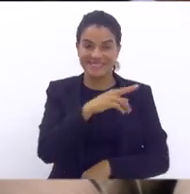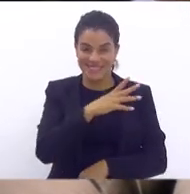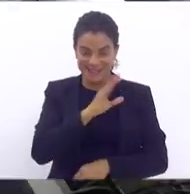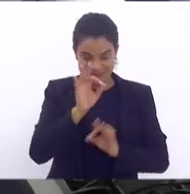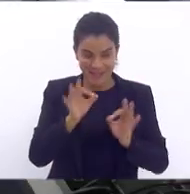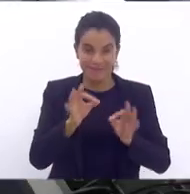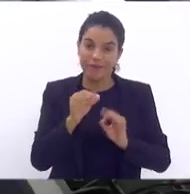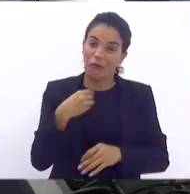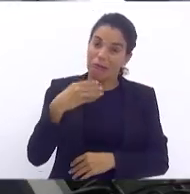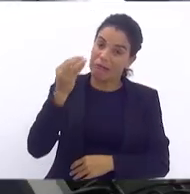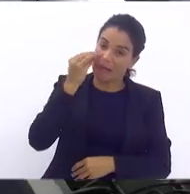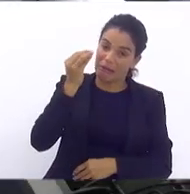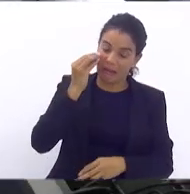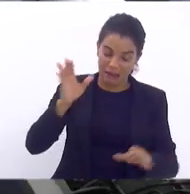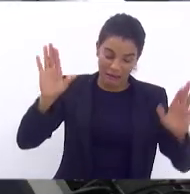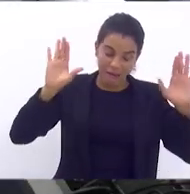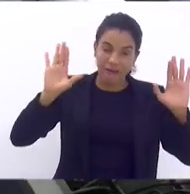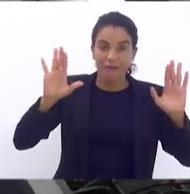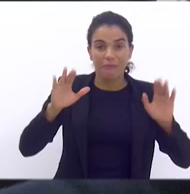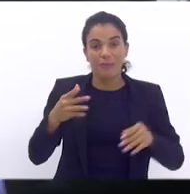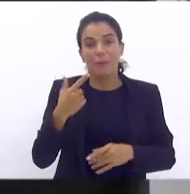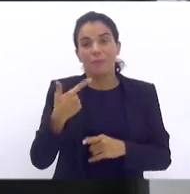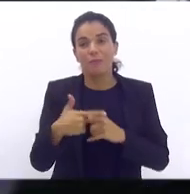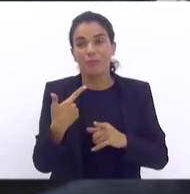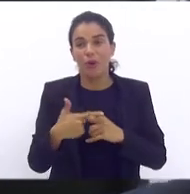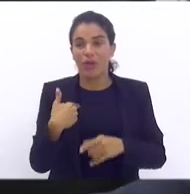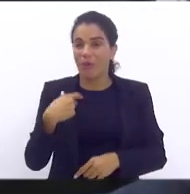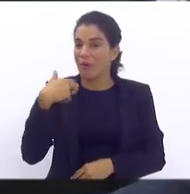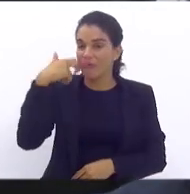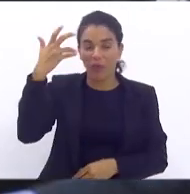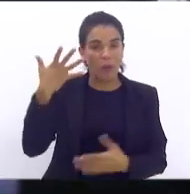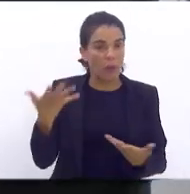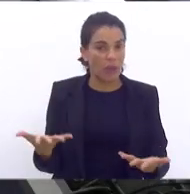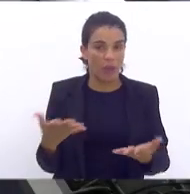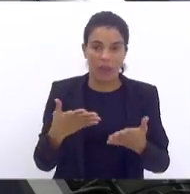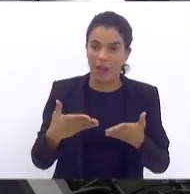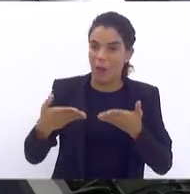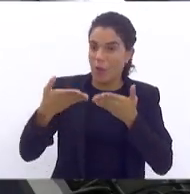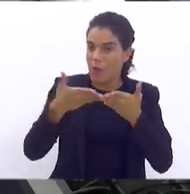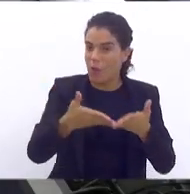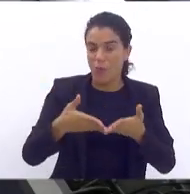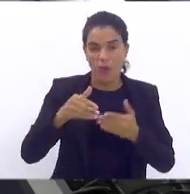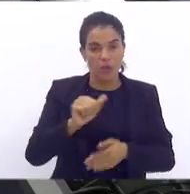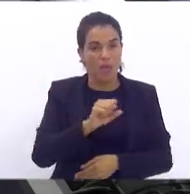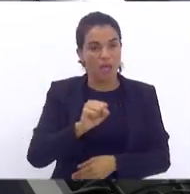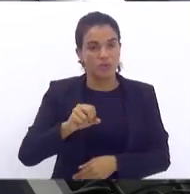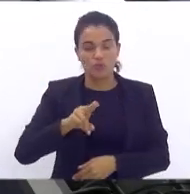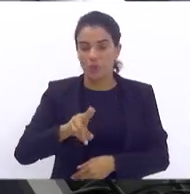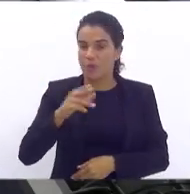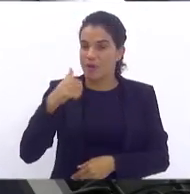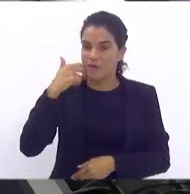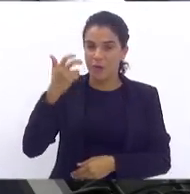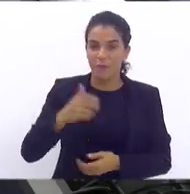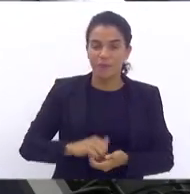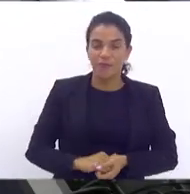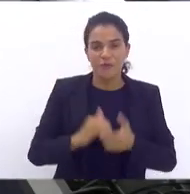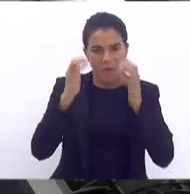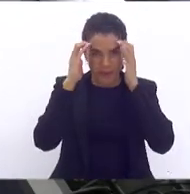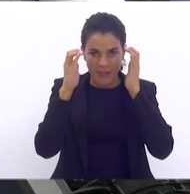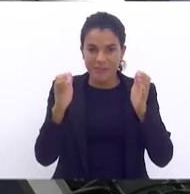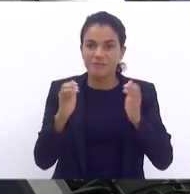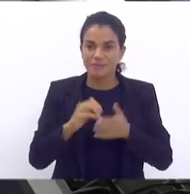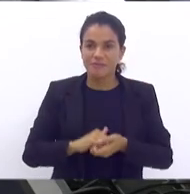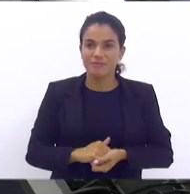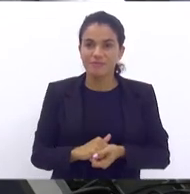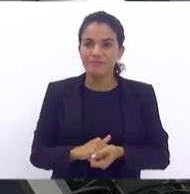custa nada tentar, Marinha. Vou tentar, porque lá no Porto do Açu está uma vergonha. Então, Sérgio, vamos apresentar. Eu só para finalizar, vou respeitar a